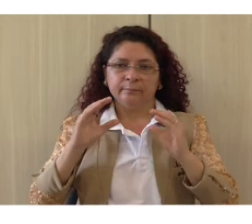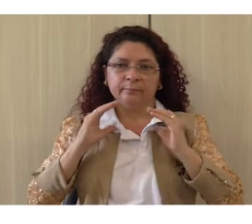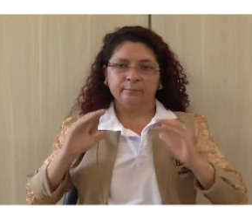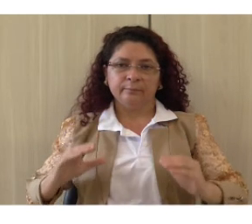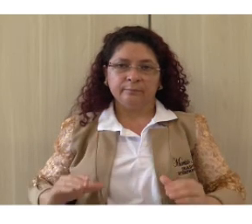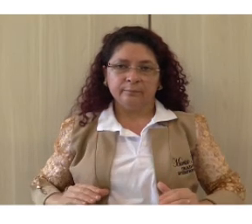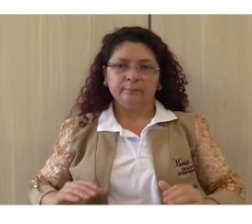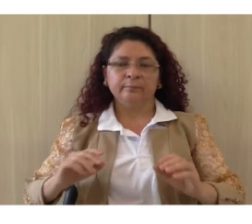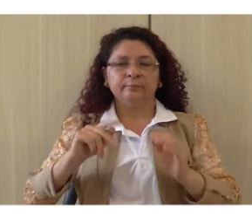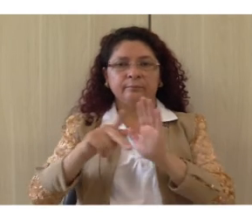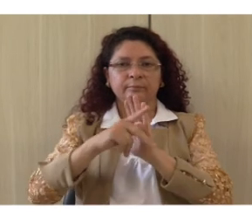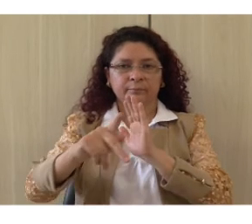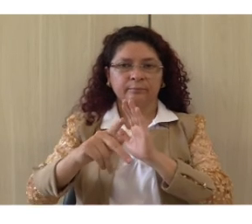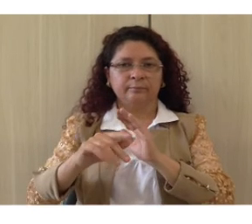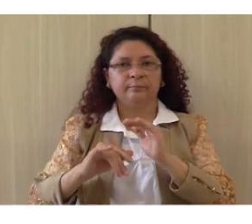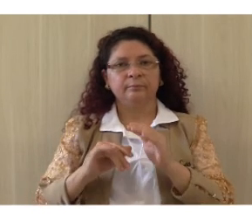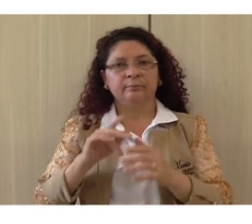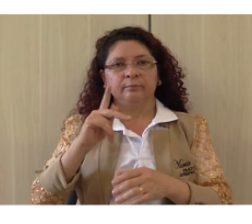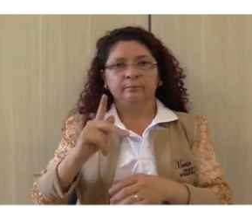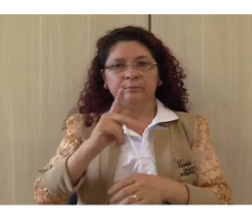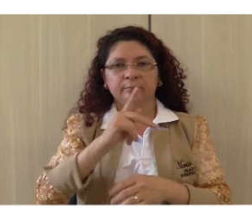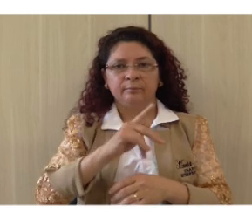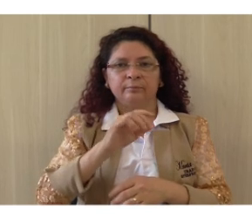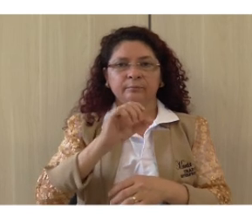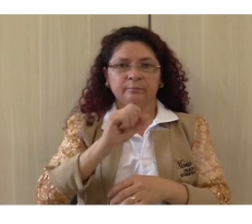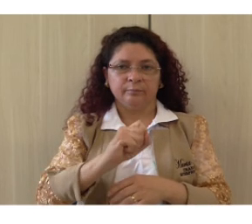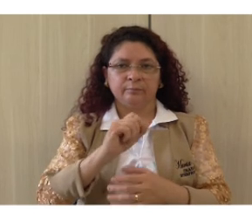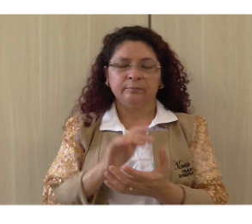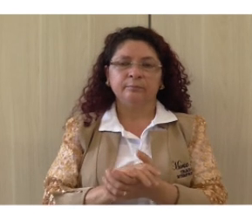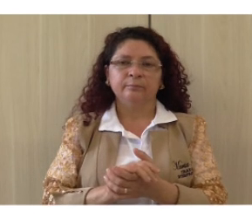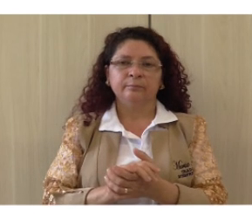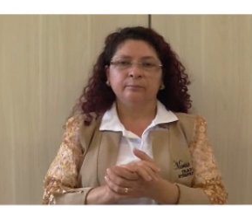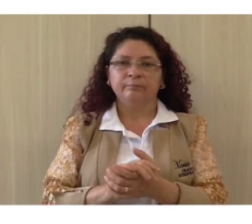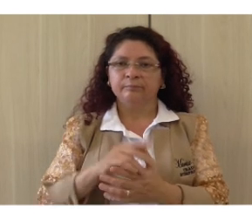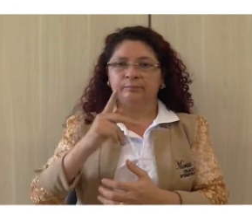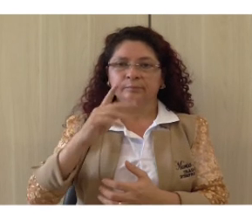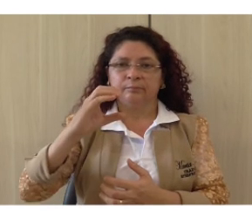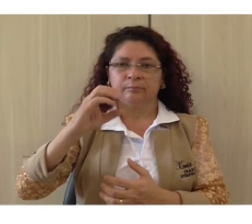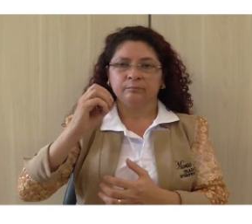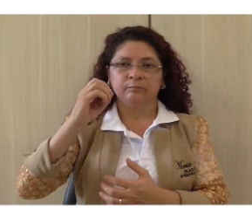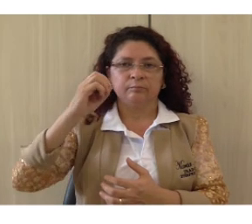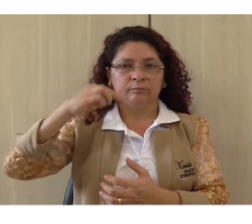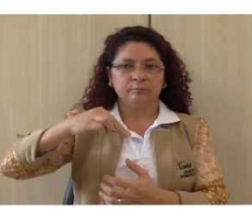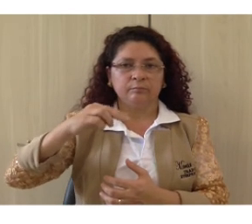processo seletivo. Em caso de dúvidas, entrar em contato pelo e-mail